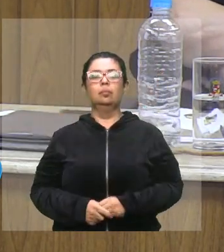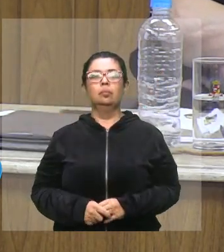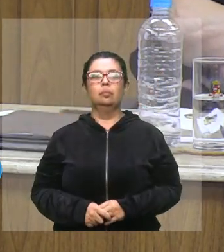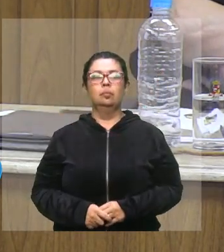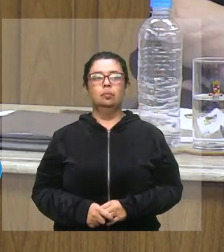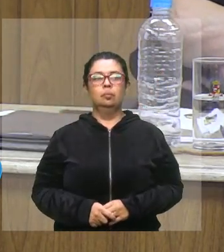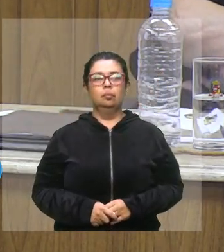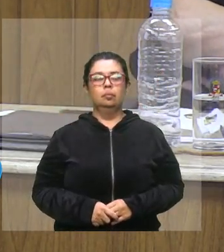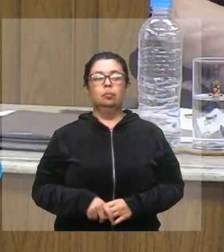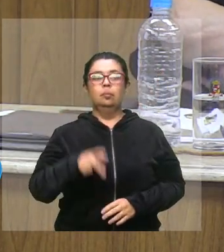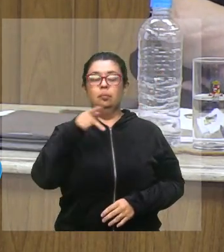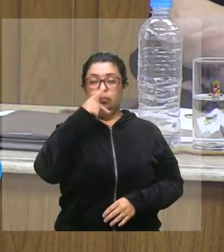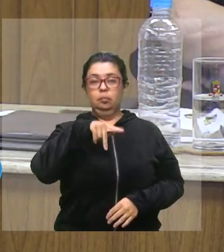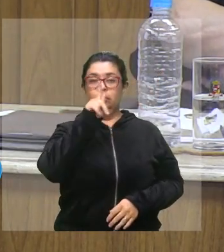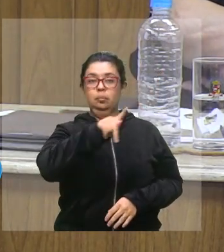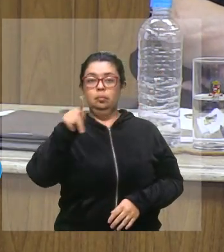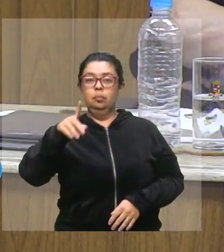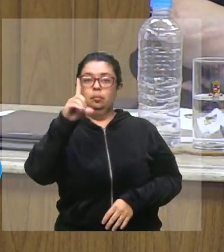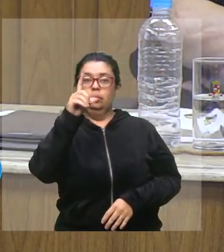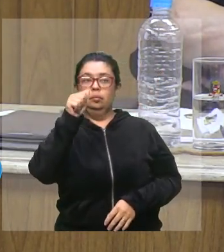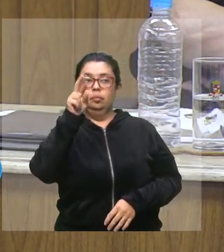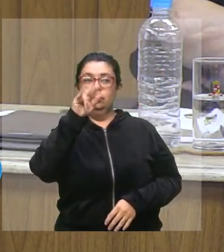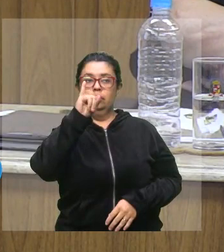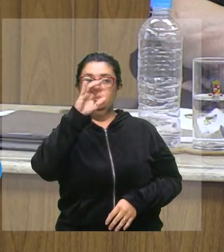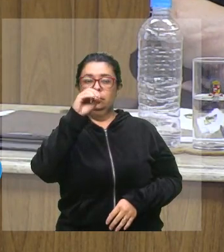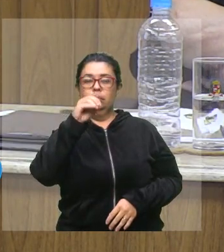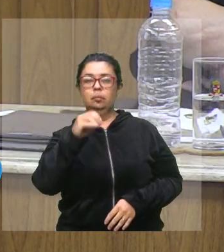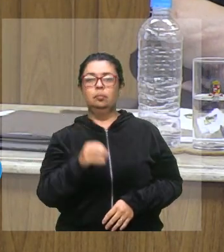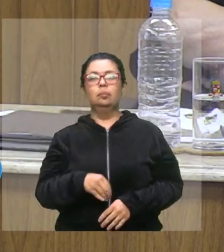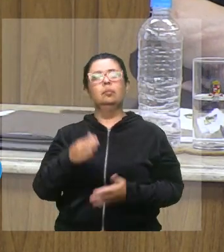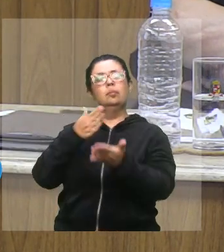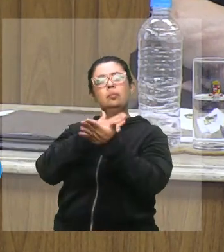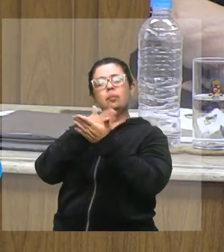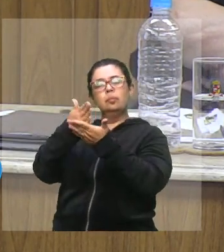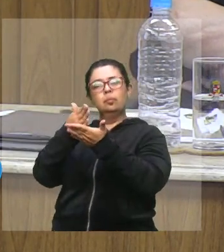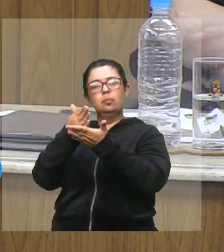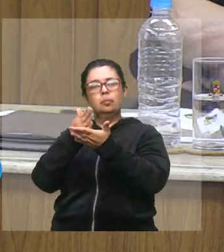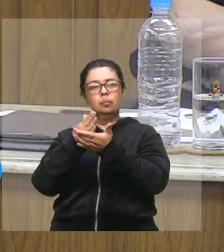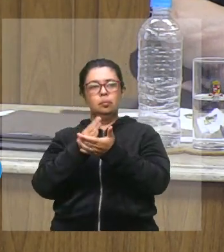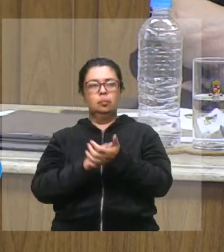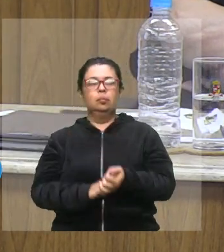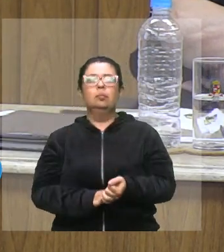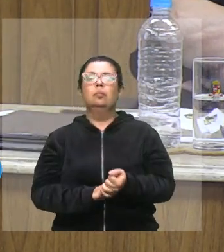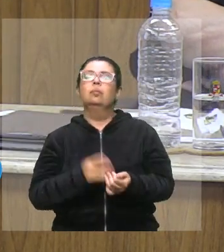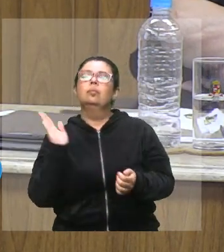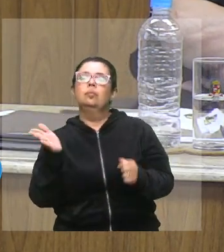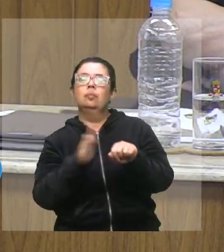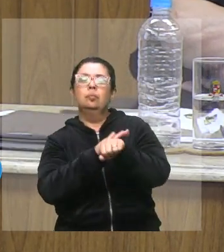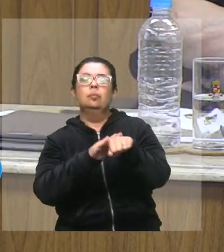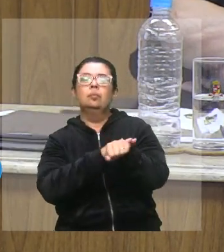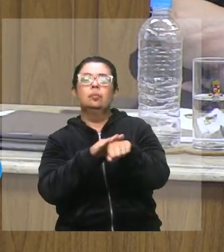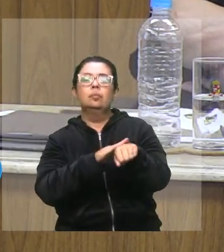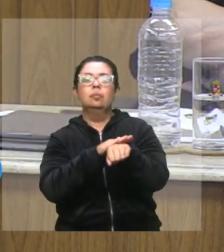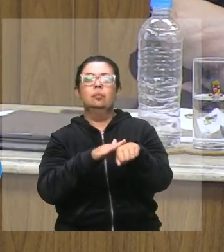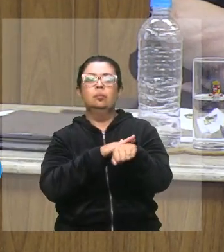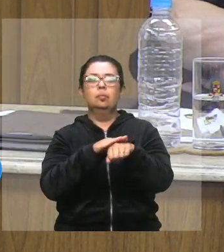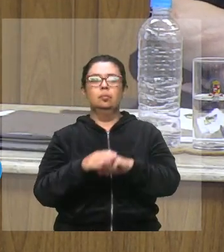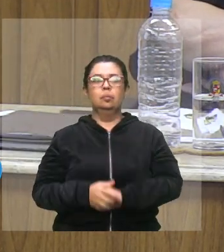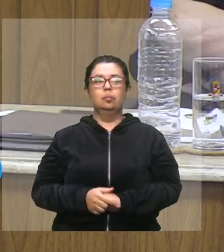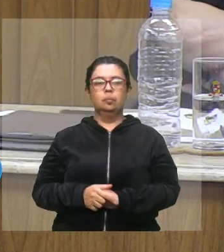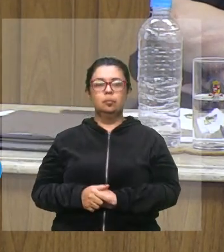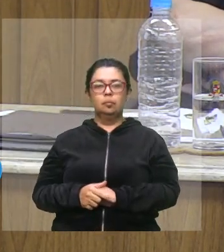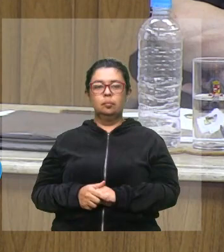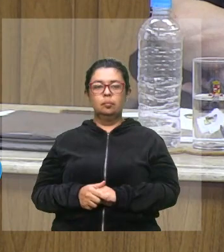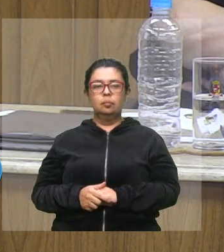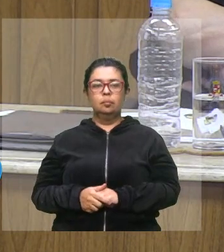professor Dario, lá atrás ele plantou uma sementinha, a gente vinha conversando, né, sobre isso, ele